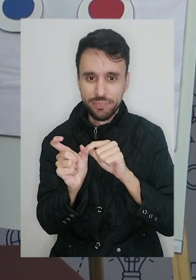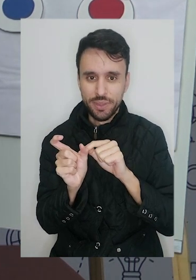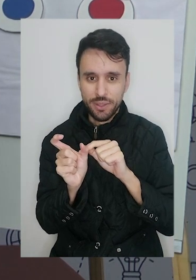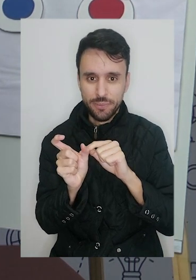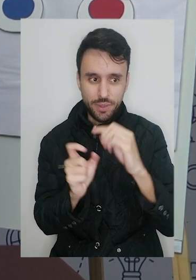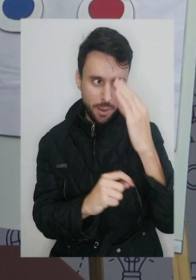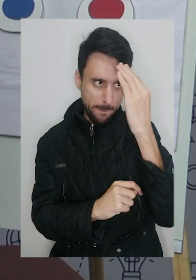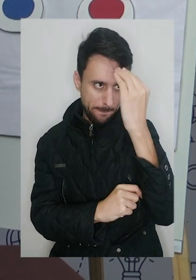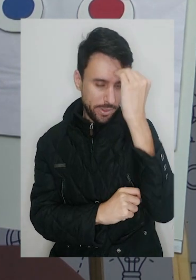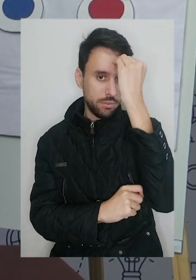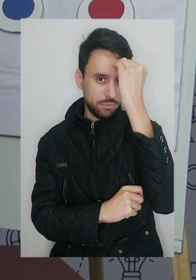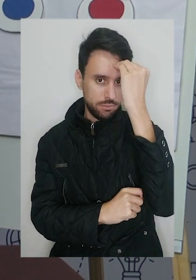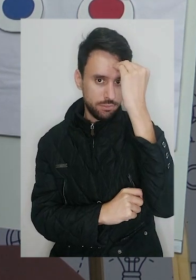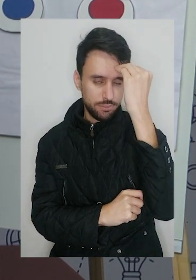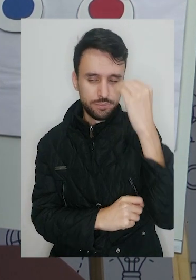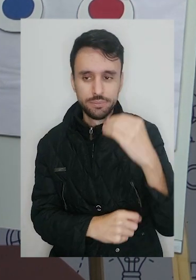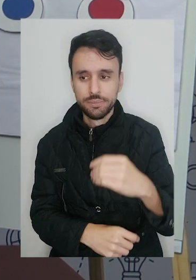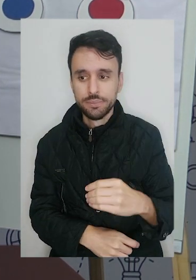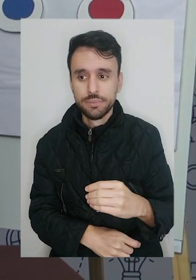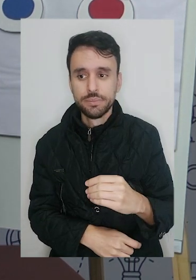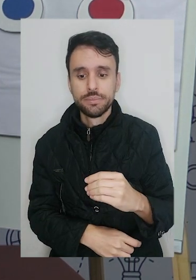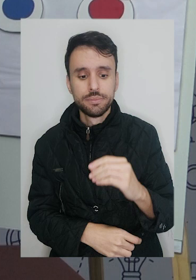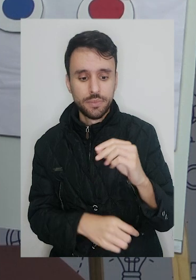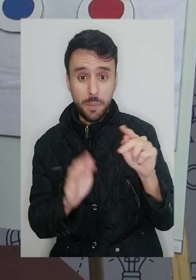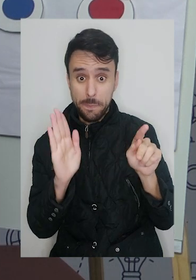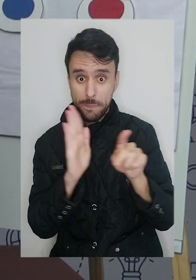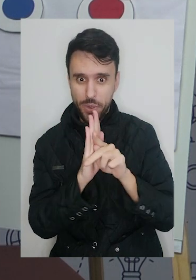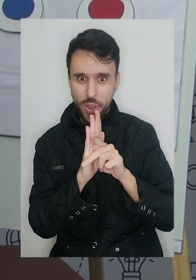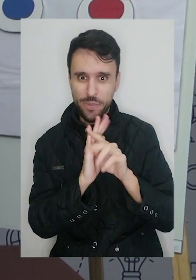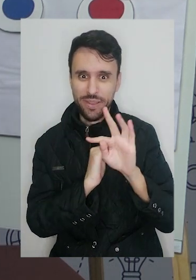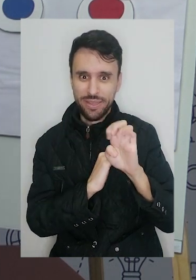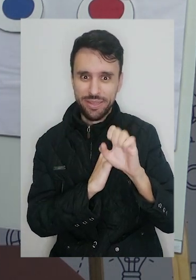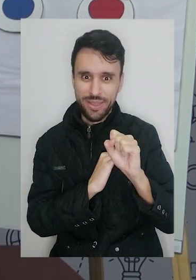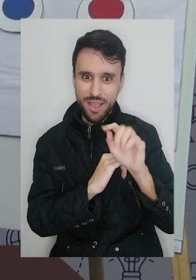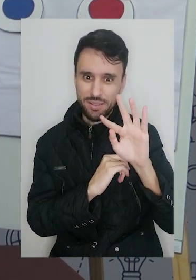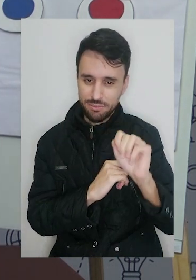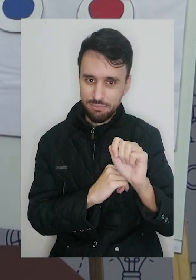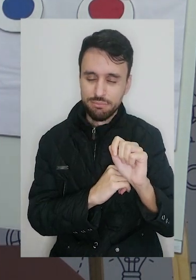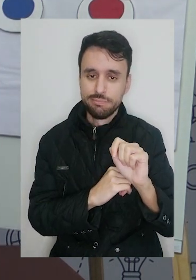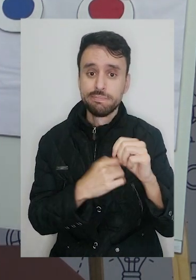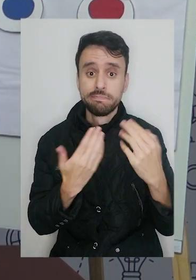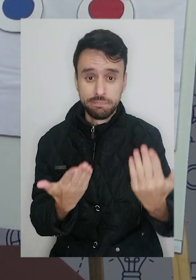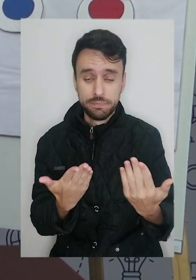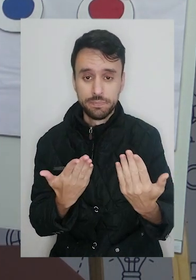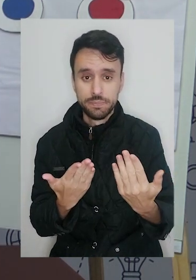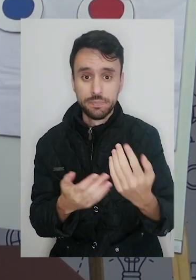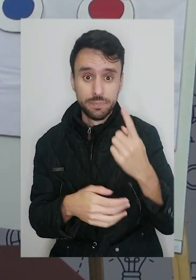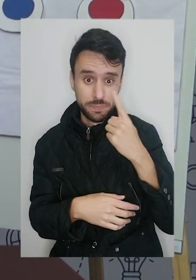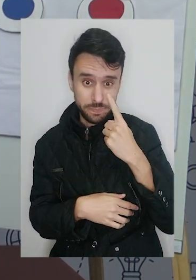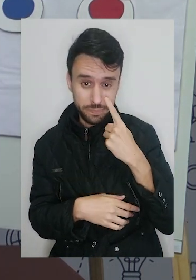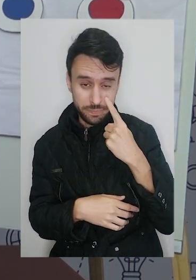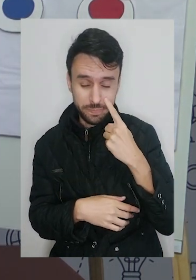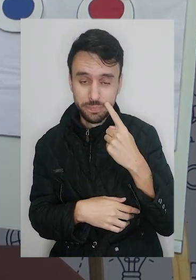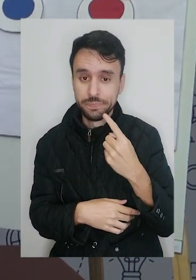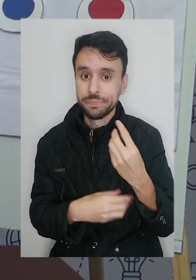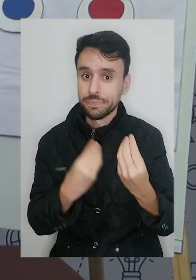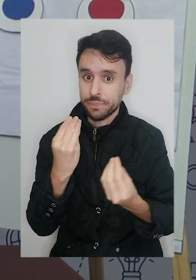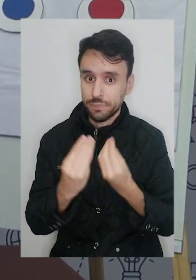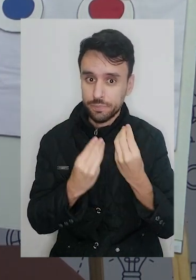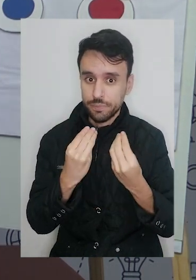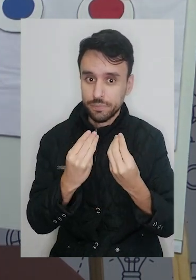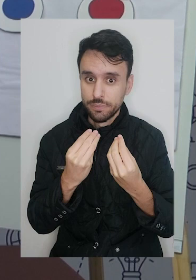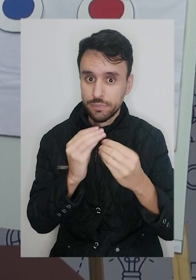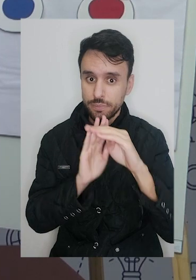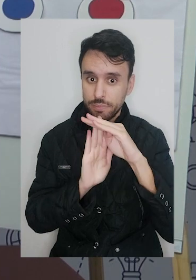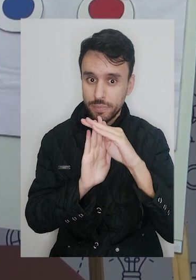na frente da testa. Então, esse é o nome conhecido como termômetro de testa. E já que a gente falou desse termômetro aqui, então vamos rever